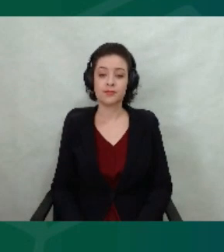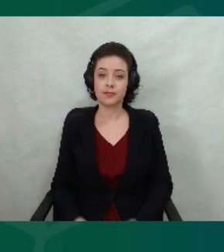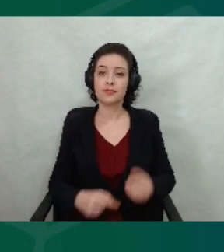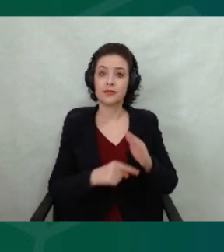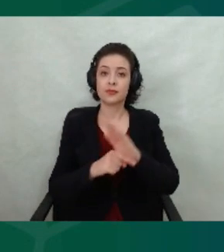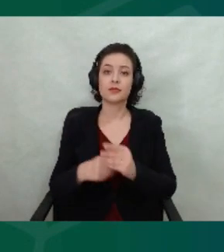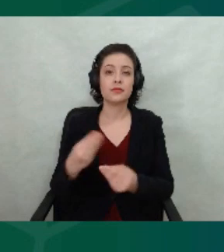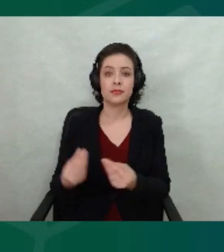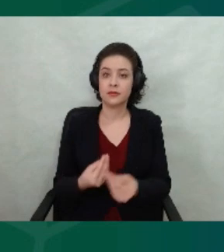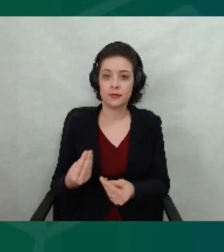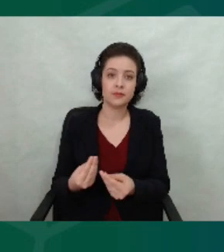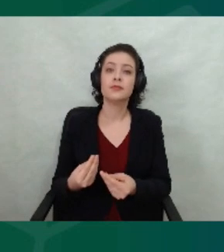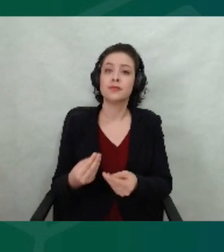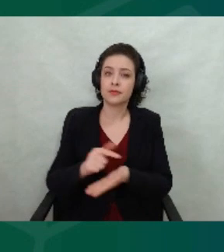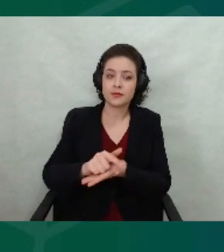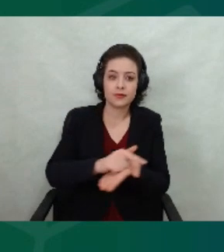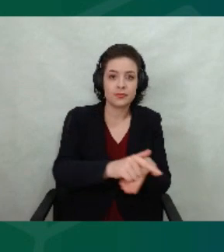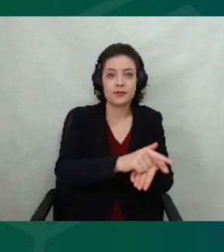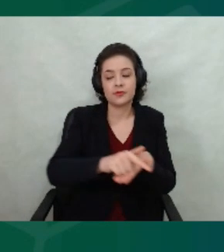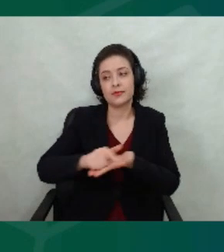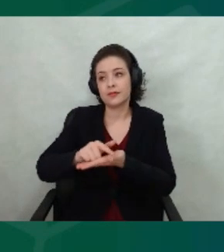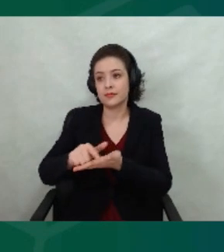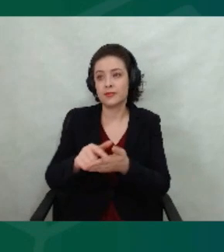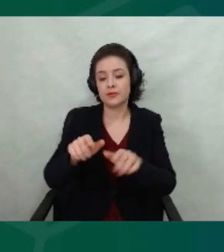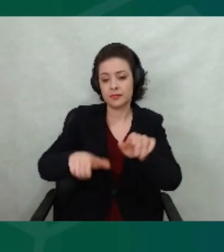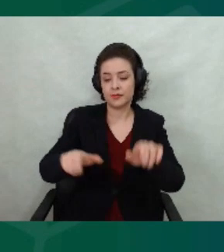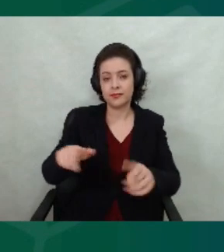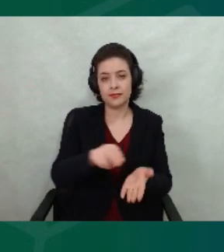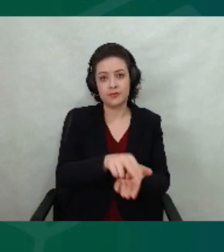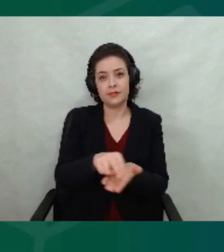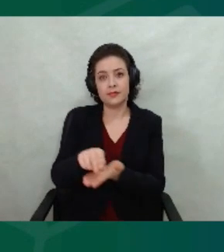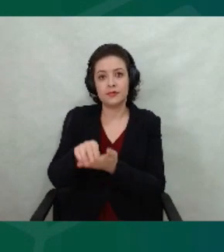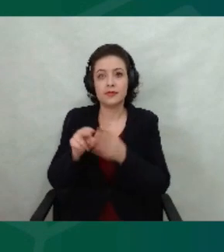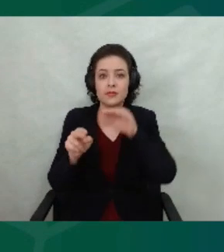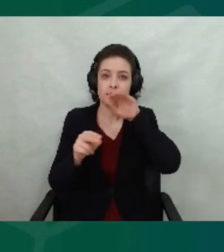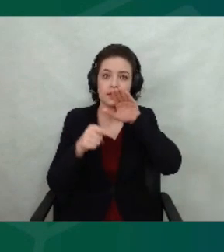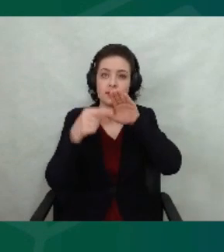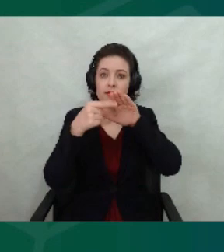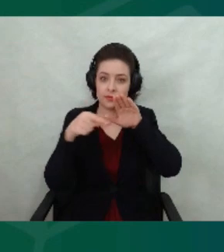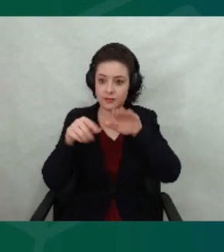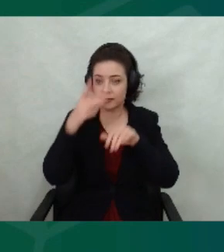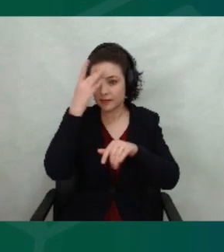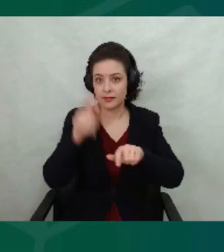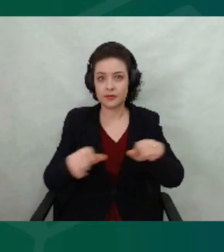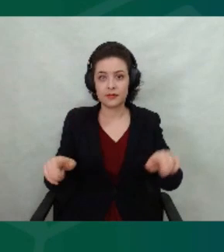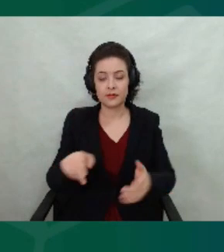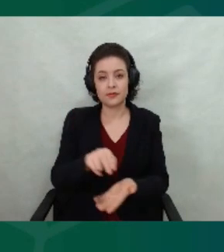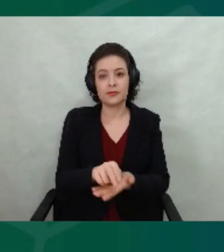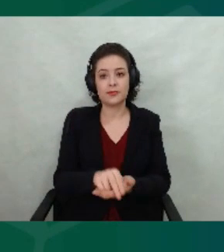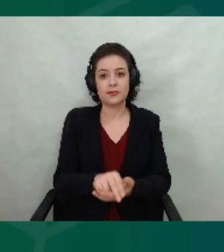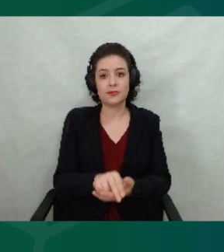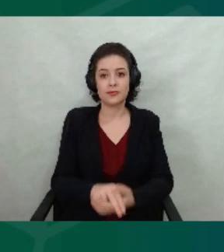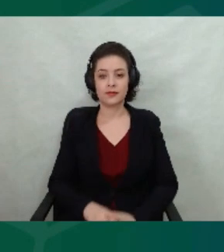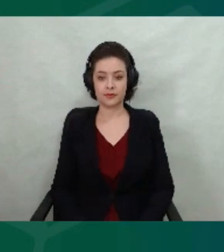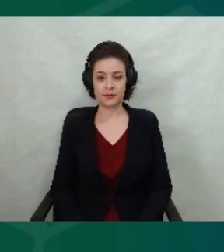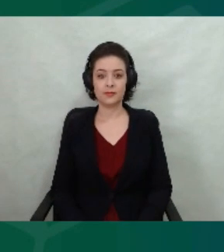de higienizar a cavidade bucal desses pacientes que estavam internados, hospitalizados, não